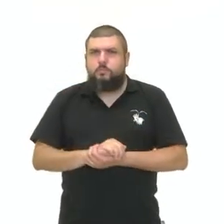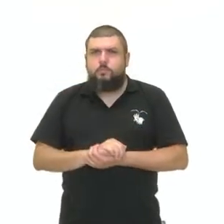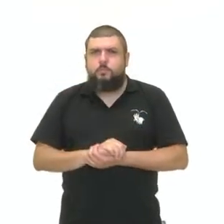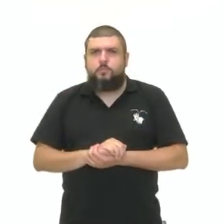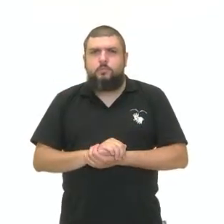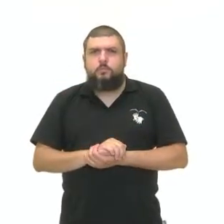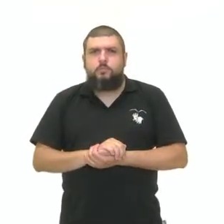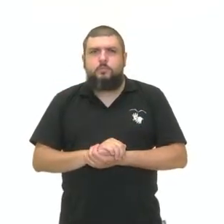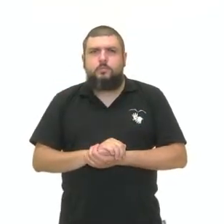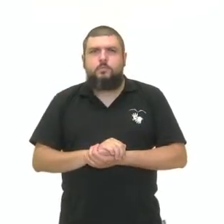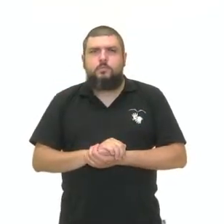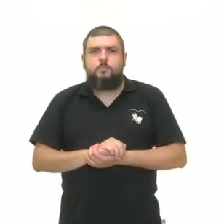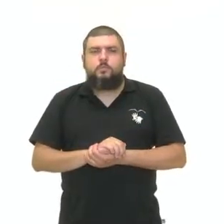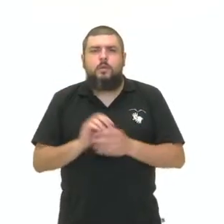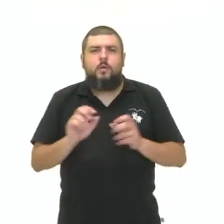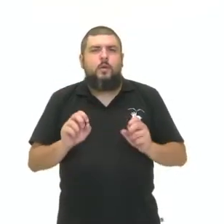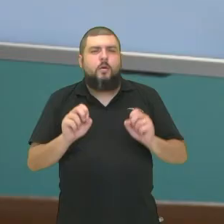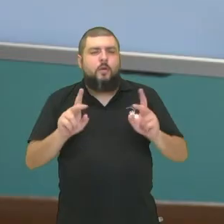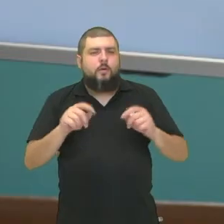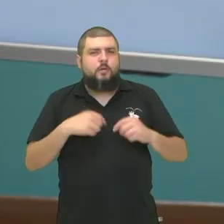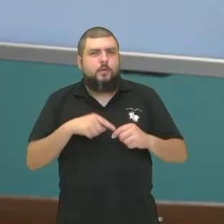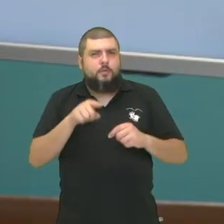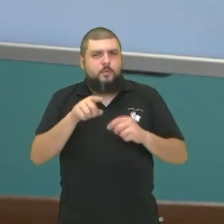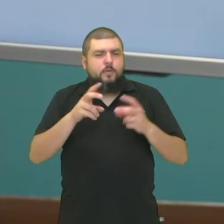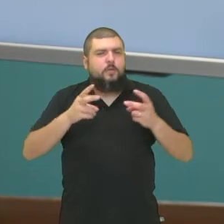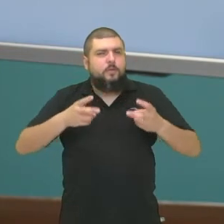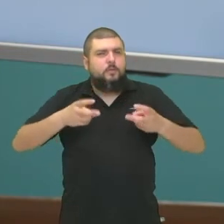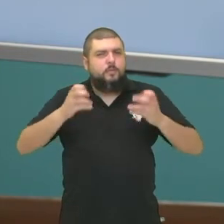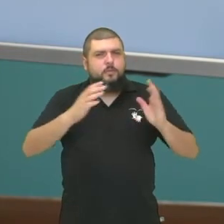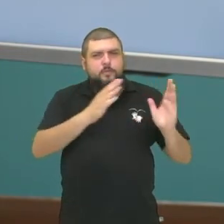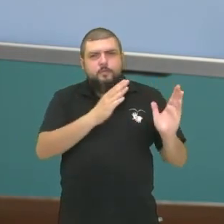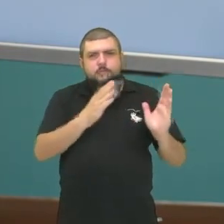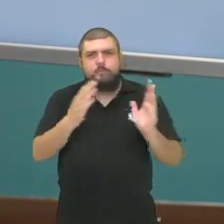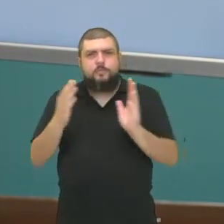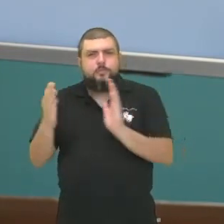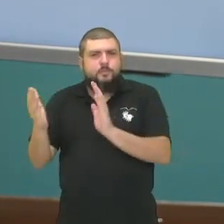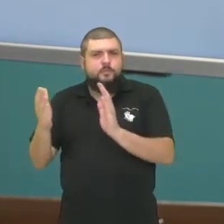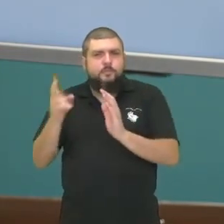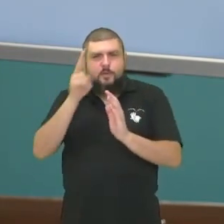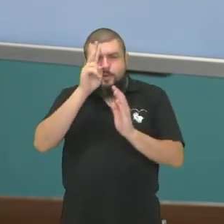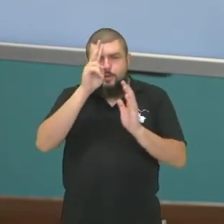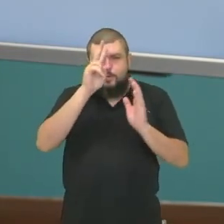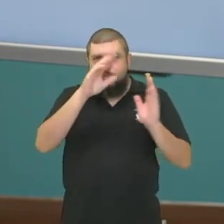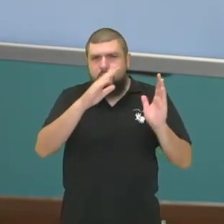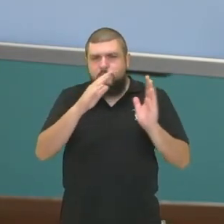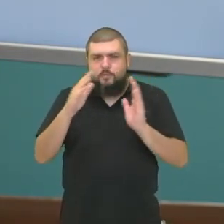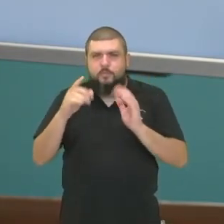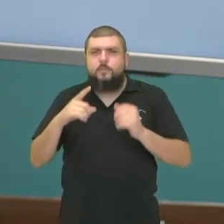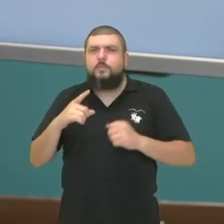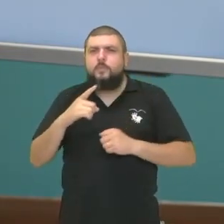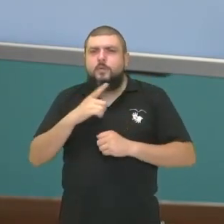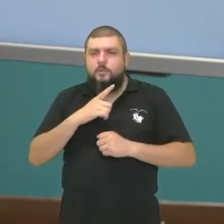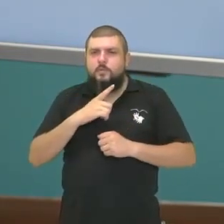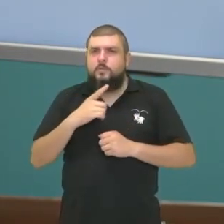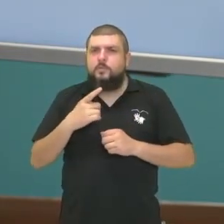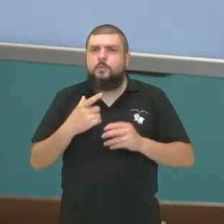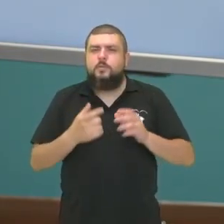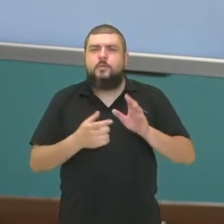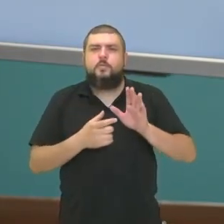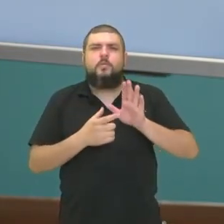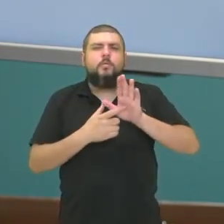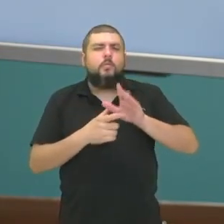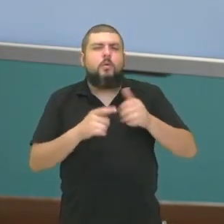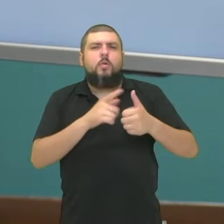Isso mesmo, encerramos. Você percebeu a manchete, o lead, tínhamos ali os indicativos mostrando o quando,